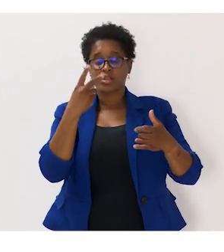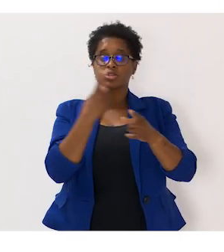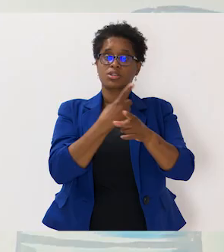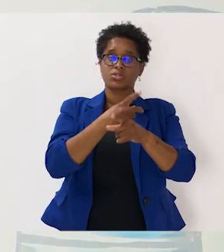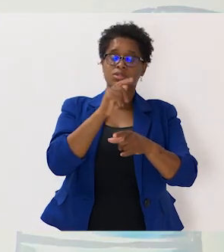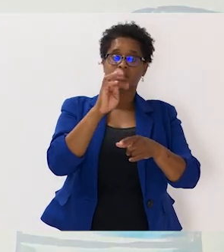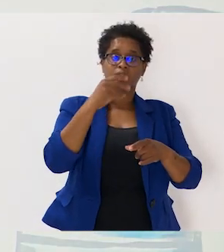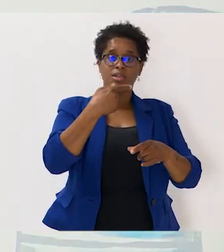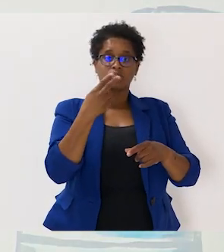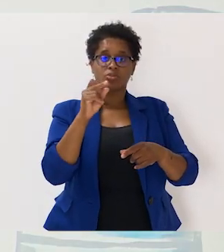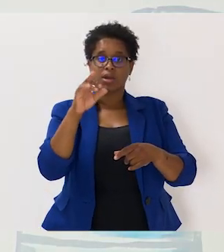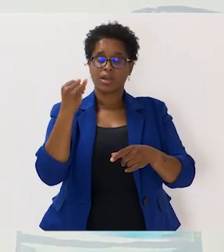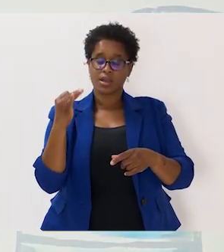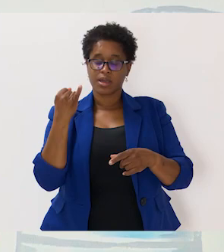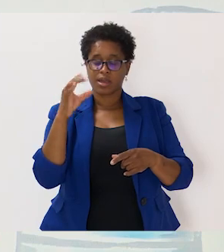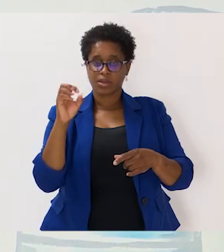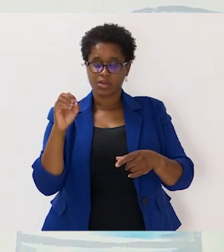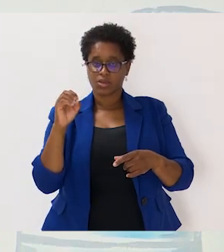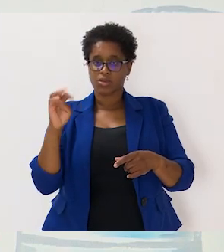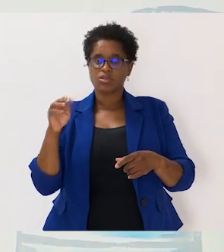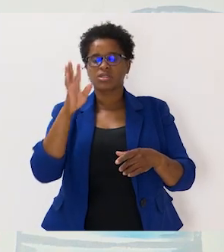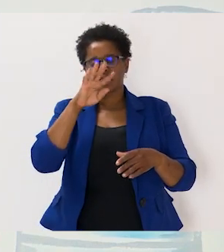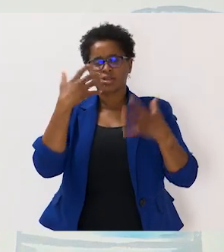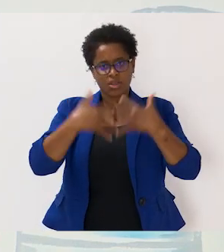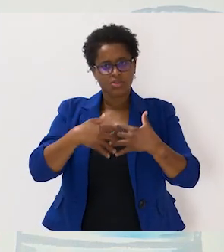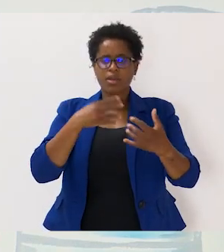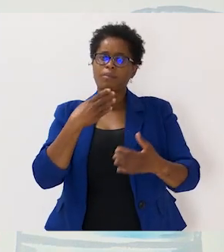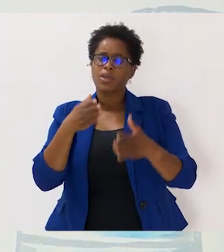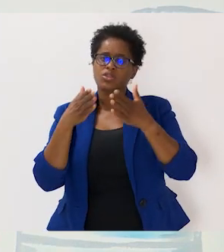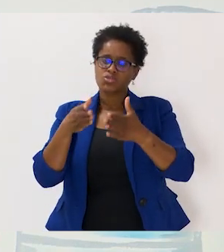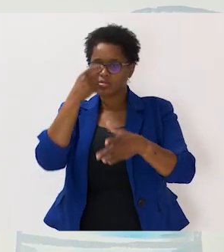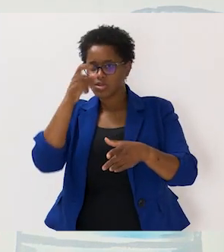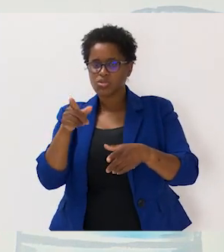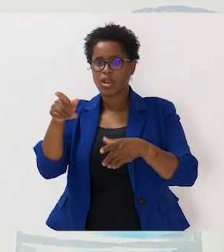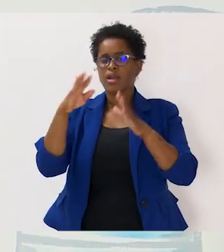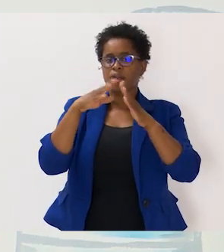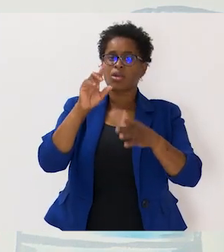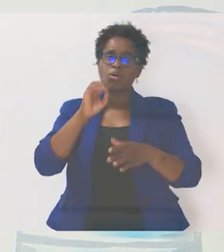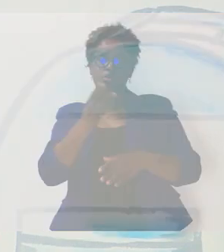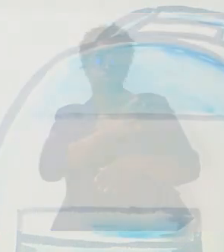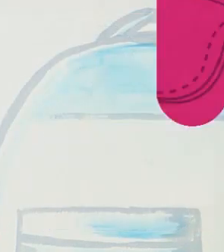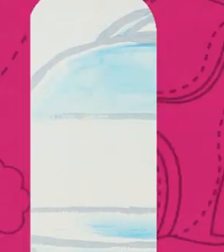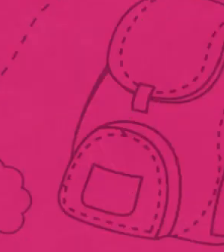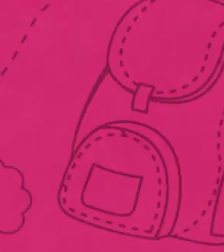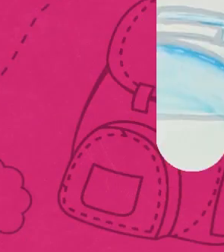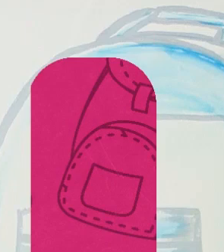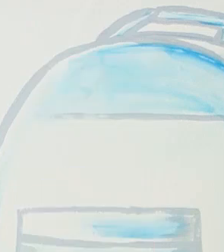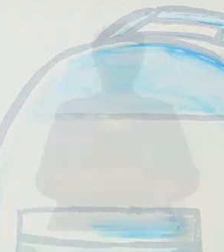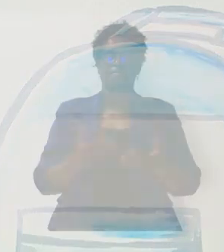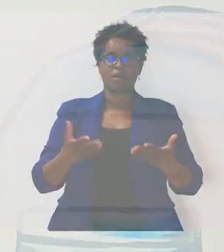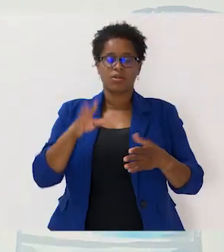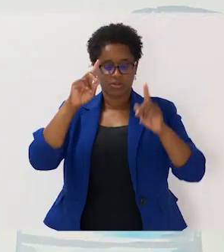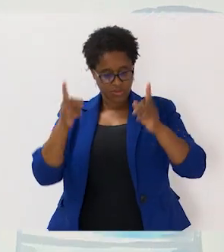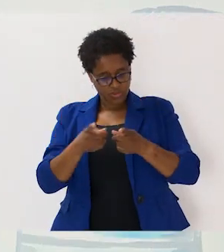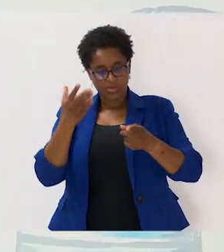estuários. Em caso de dúvidas, peçam ajuda a alguém lá em casa ou então o professor da disciplina. Vamos